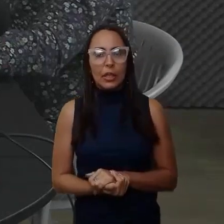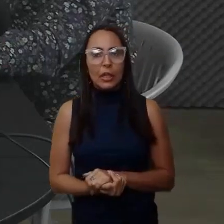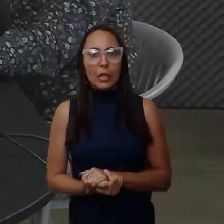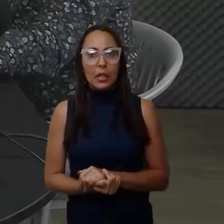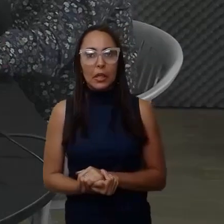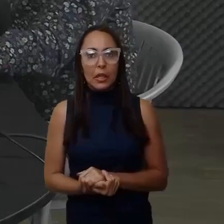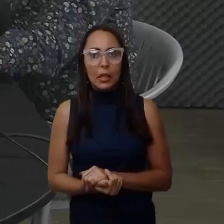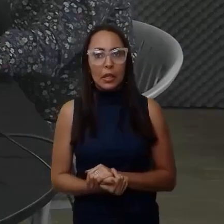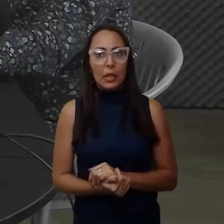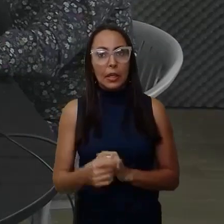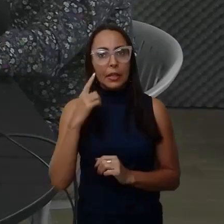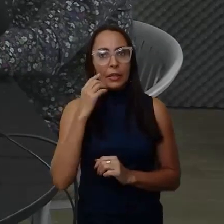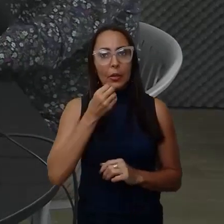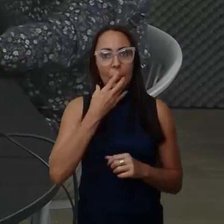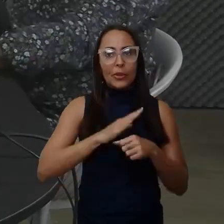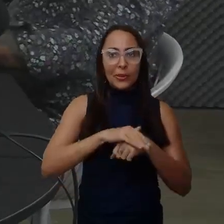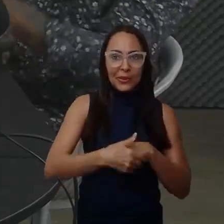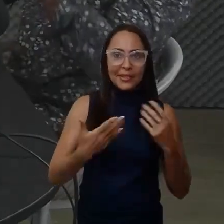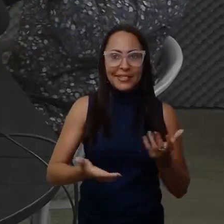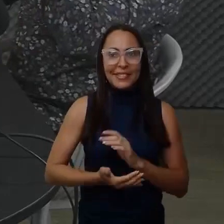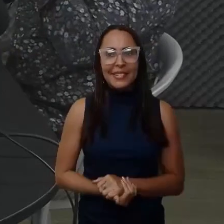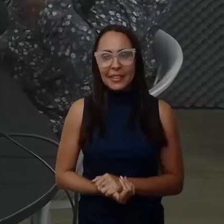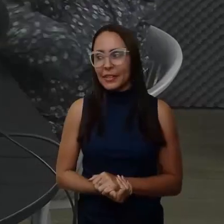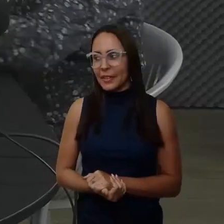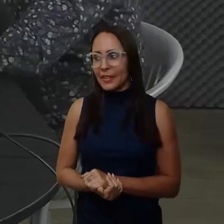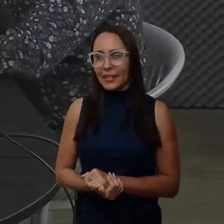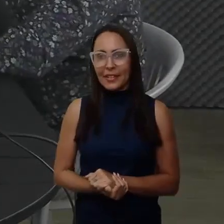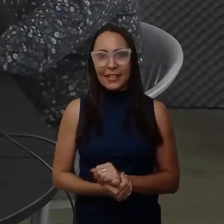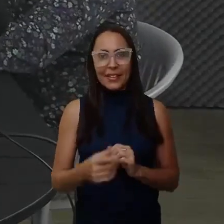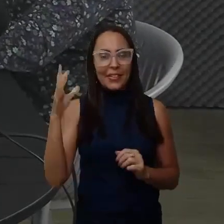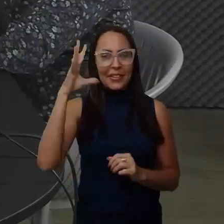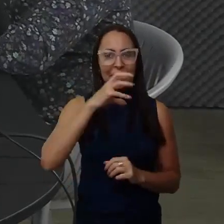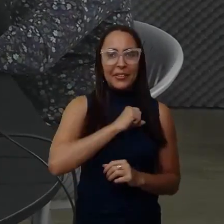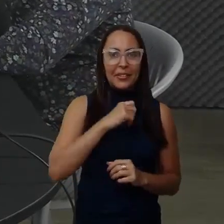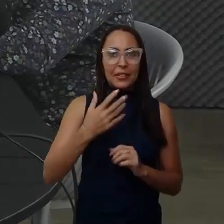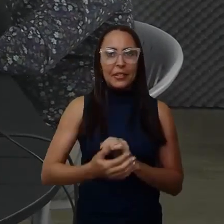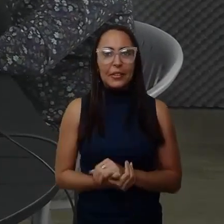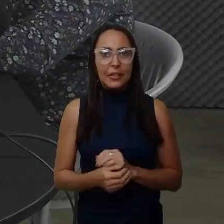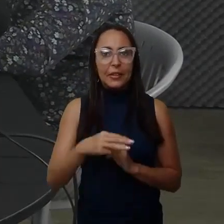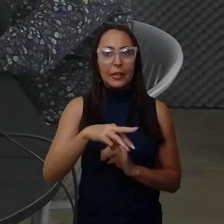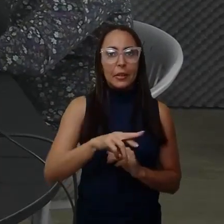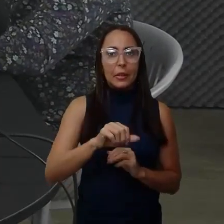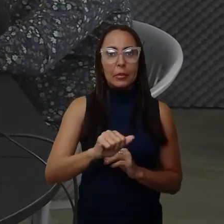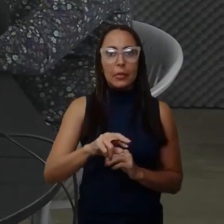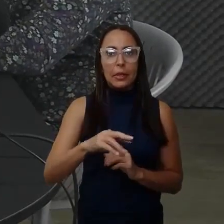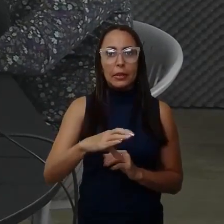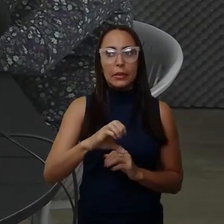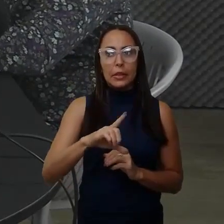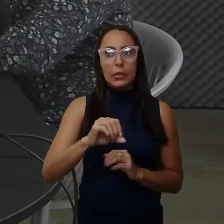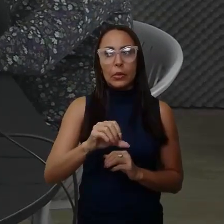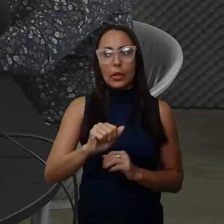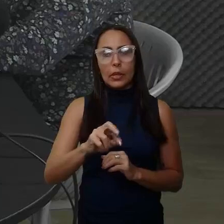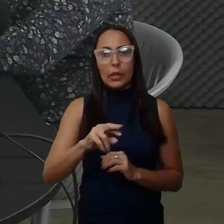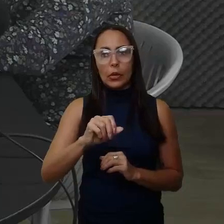faz, boa noite. Né? Eu adoro, assim. Marcelo Araújo, que é o apresentador do programa. Sim,